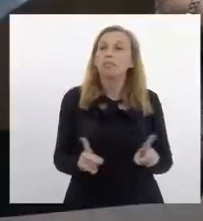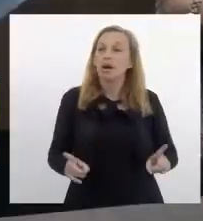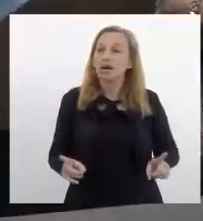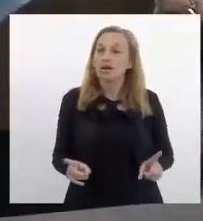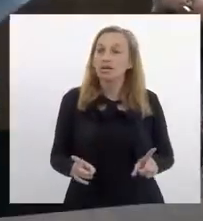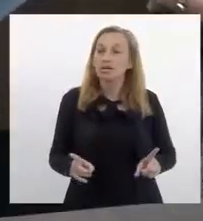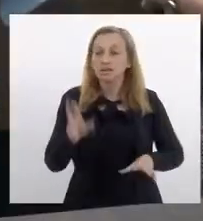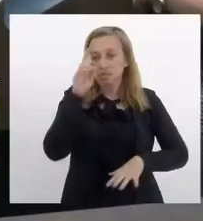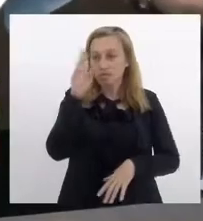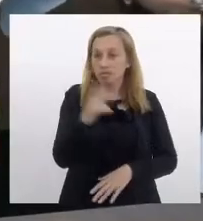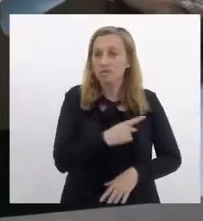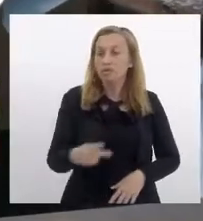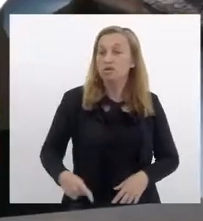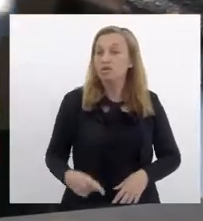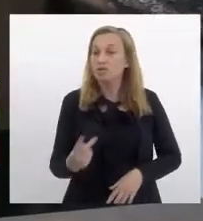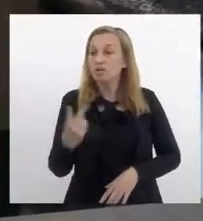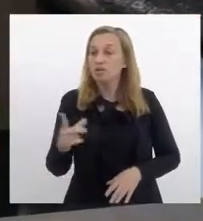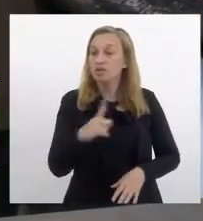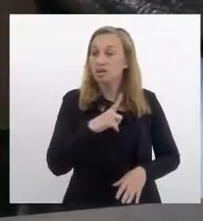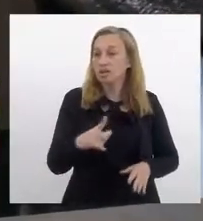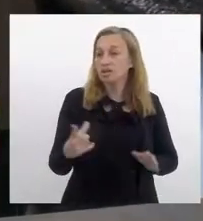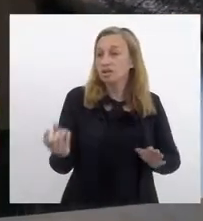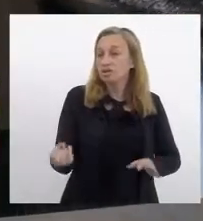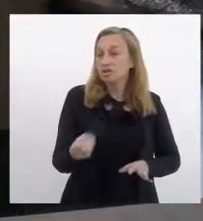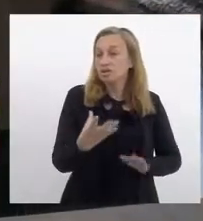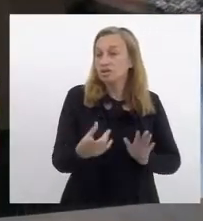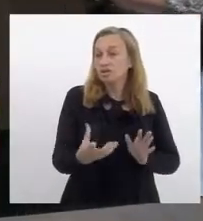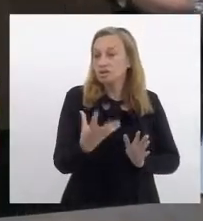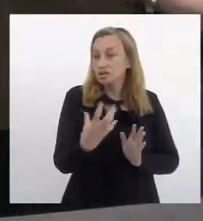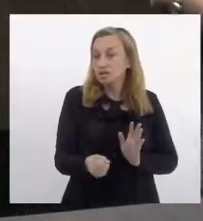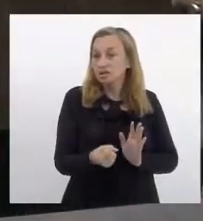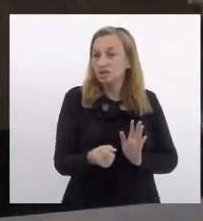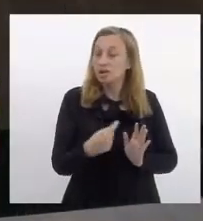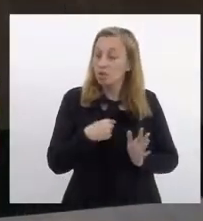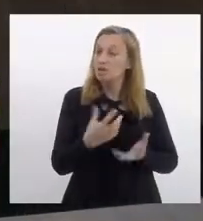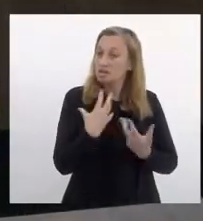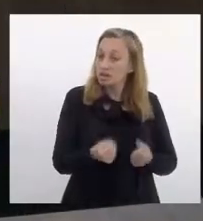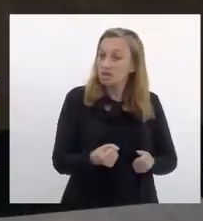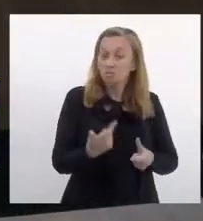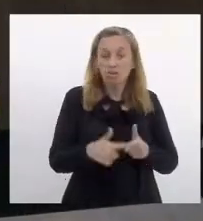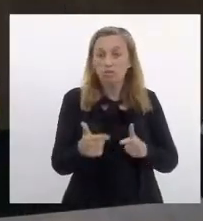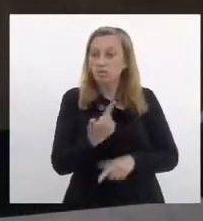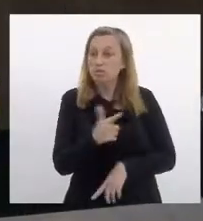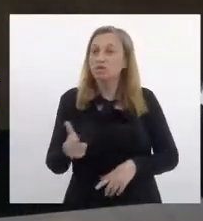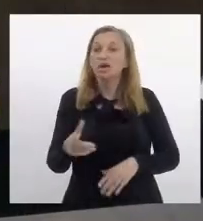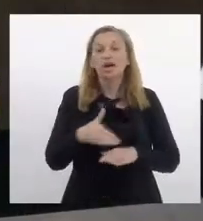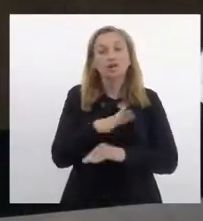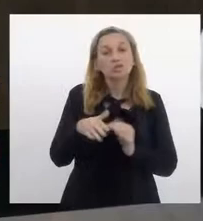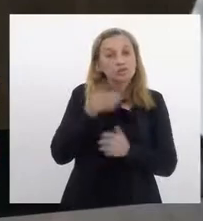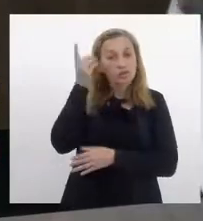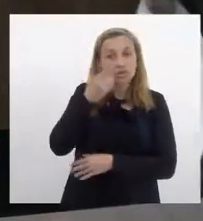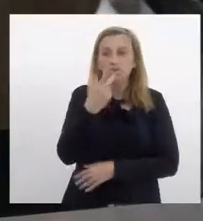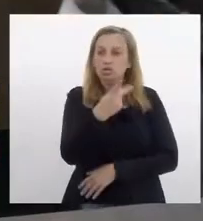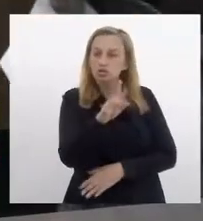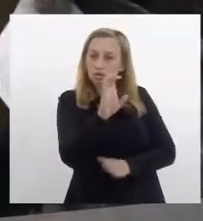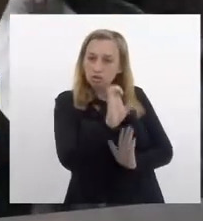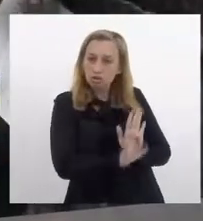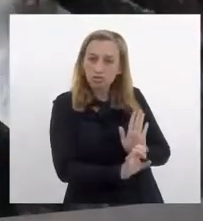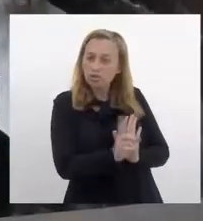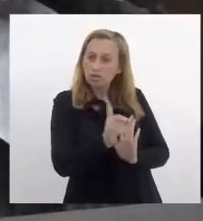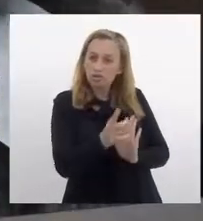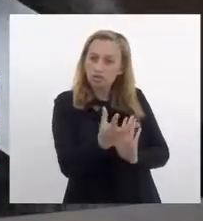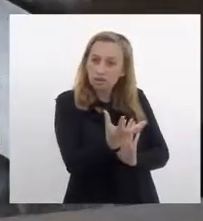senhor presidente, o que vale é o fato da nova versão. Eu acato, senhor presidente, não tem problema nenhum. Mas deixo claro aos senhores deputados, suas emendas não